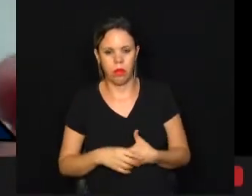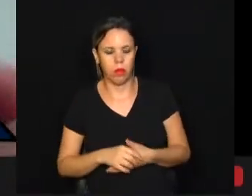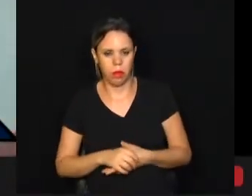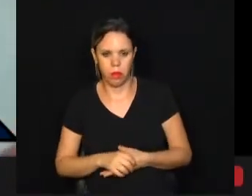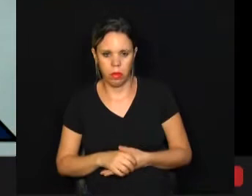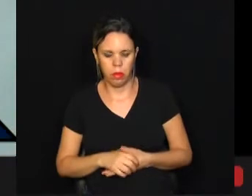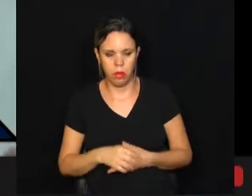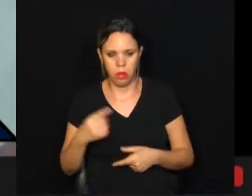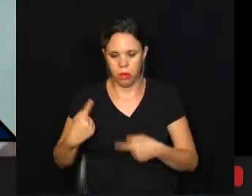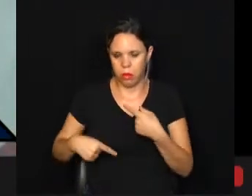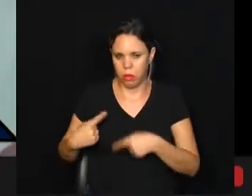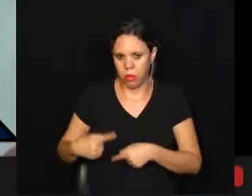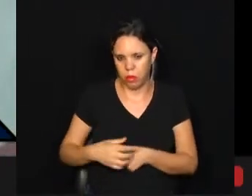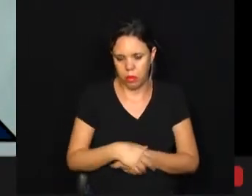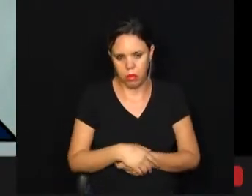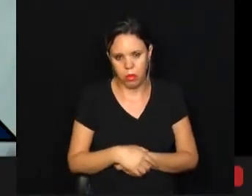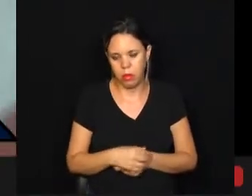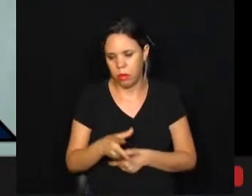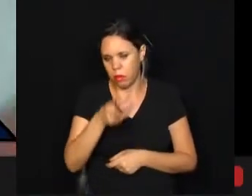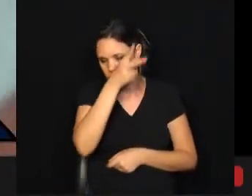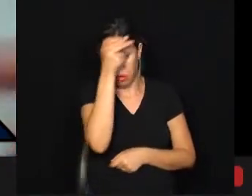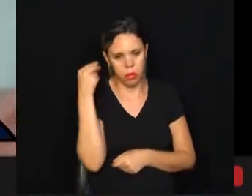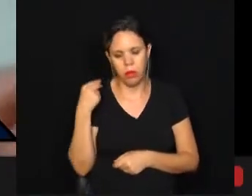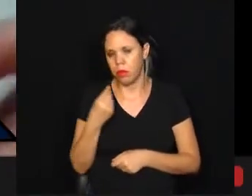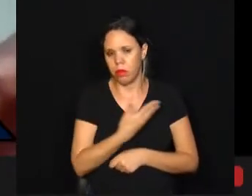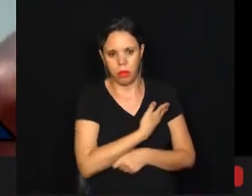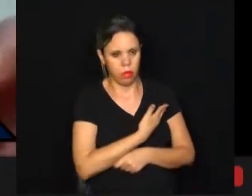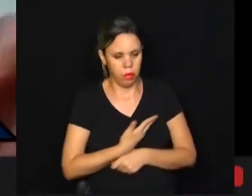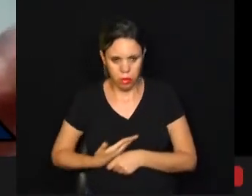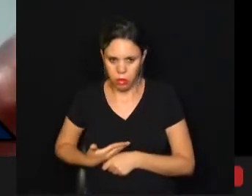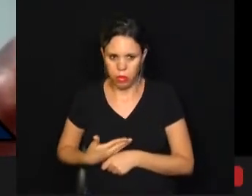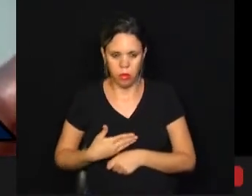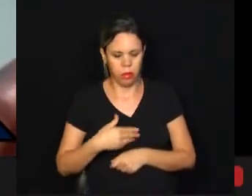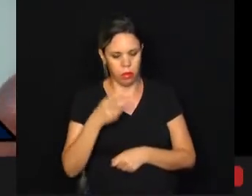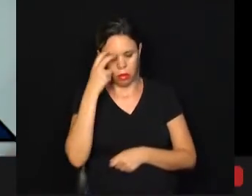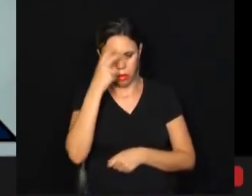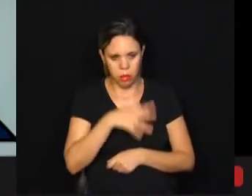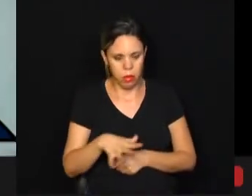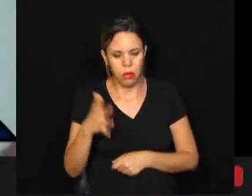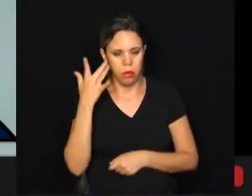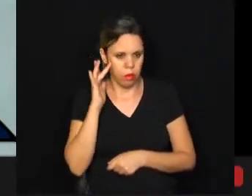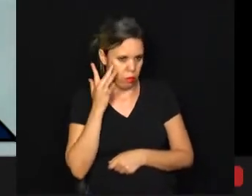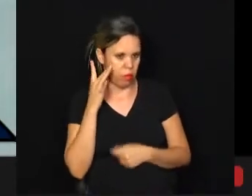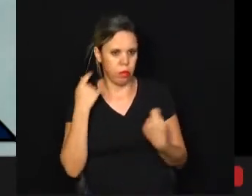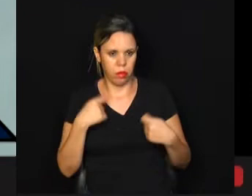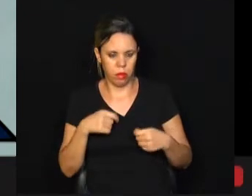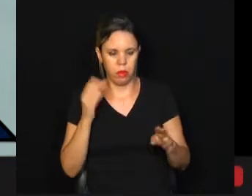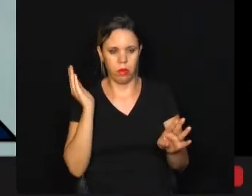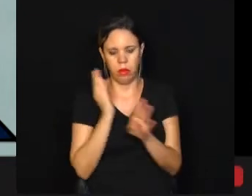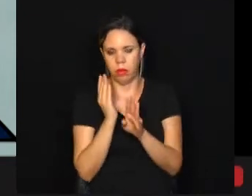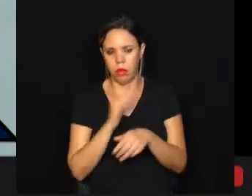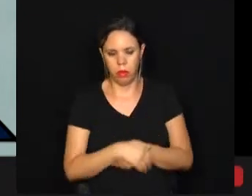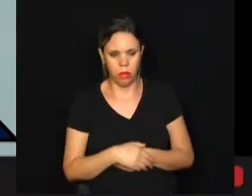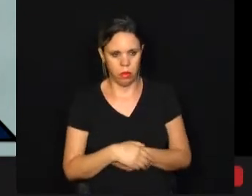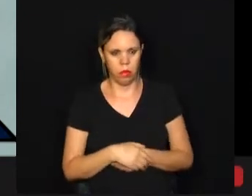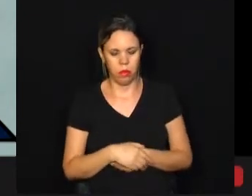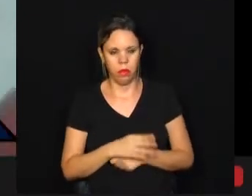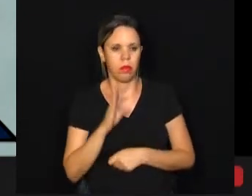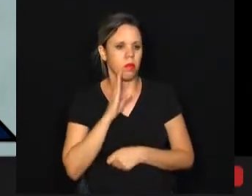a política pública, as políticas públicas na área de cultura. Eu acho que a gente precisa identificar os